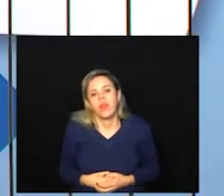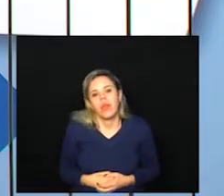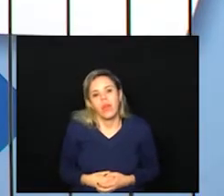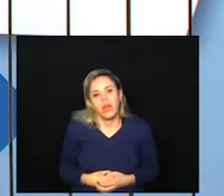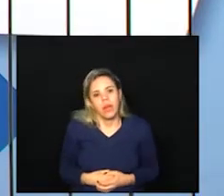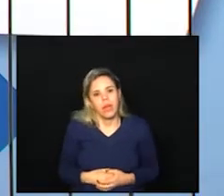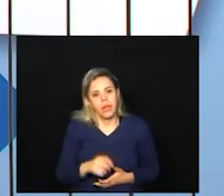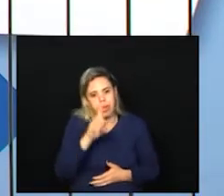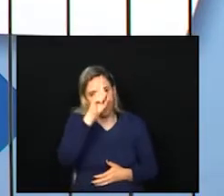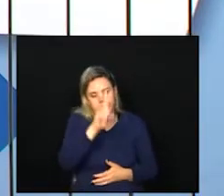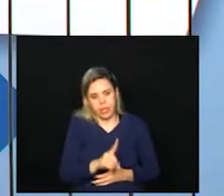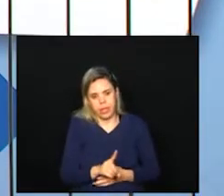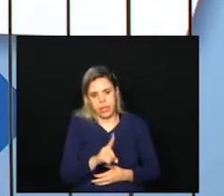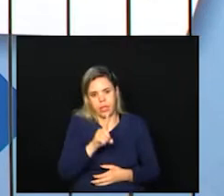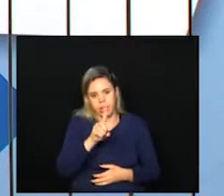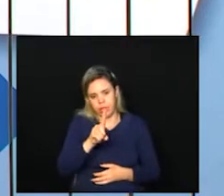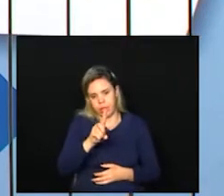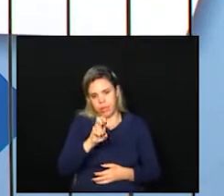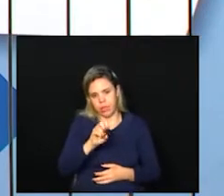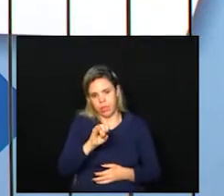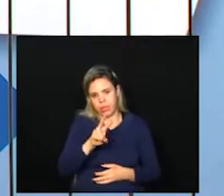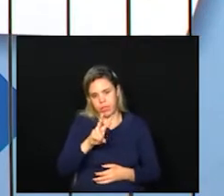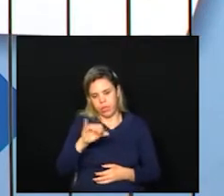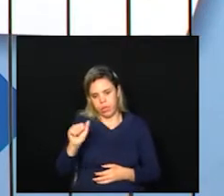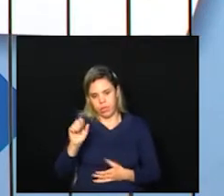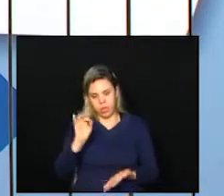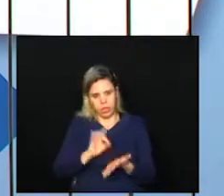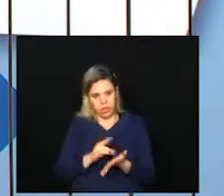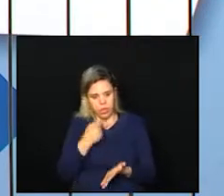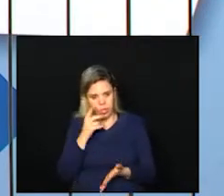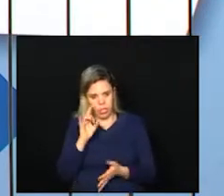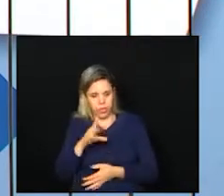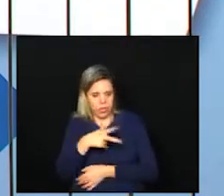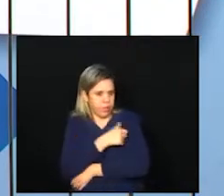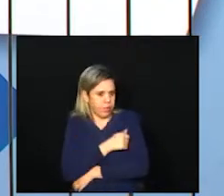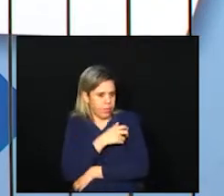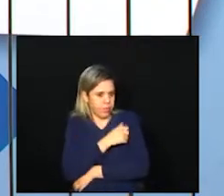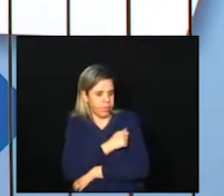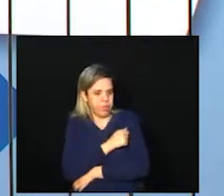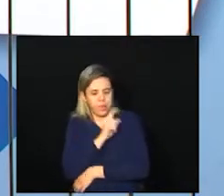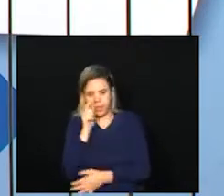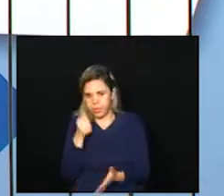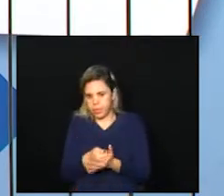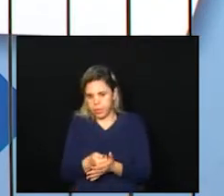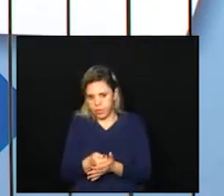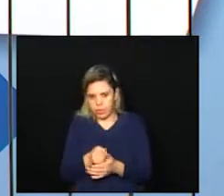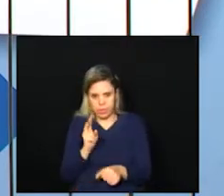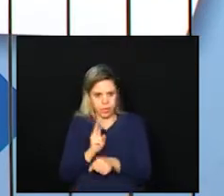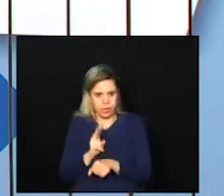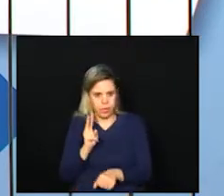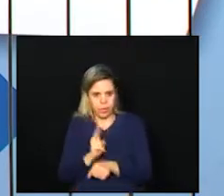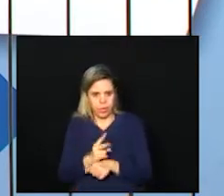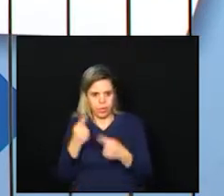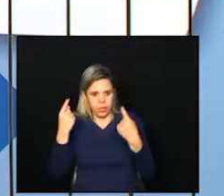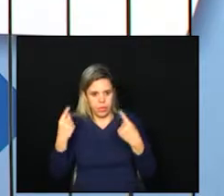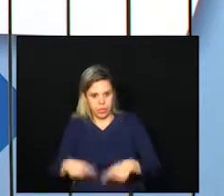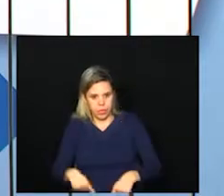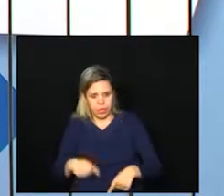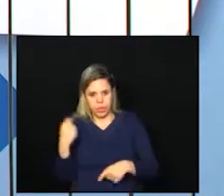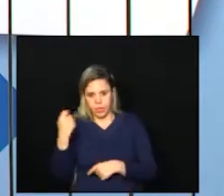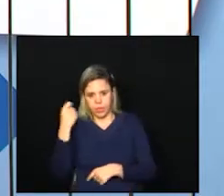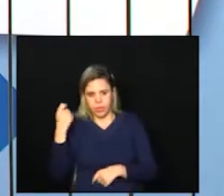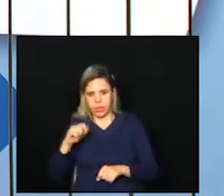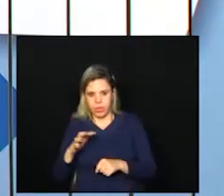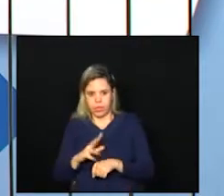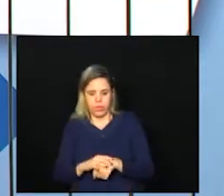A diretora da Devisa enfatiza que só a vacinação garante a proteção contra a forma grave